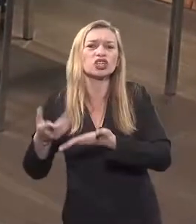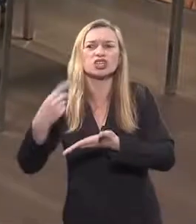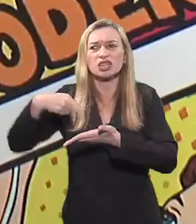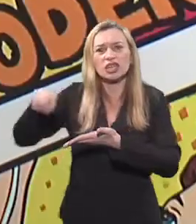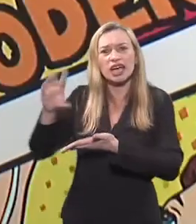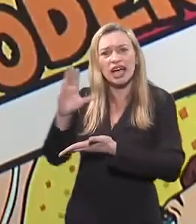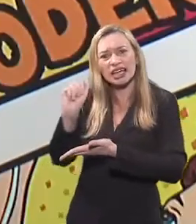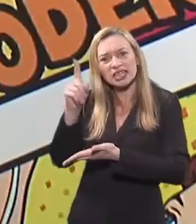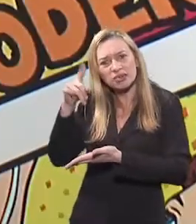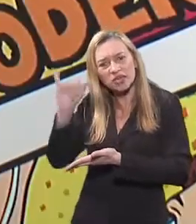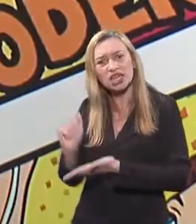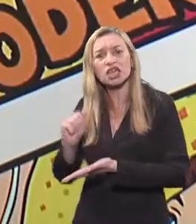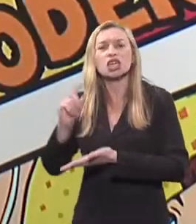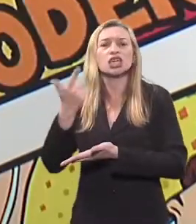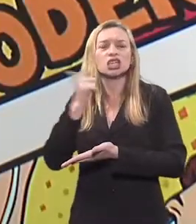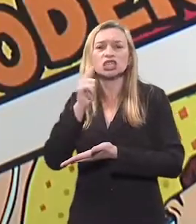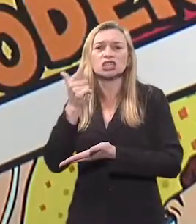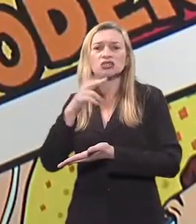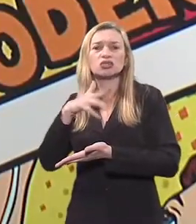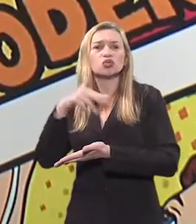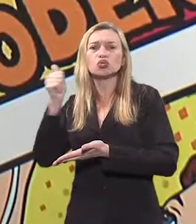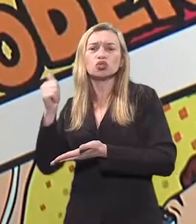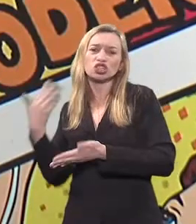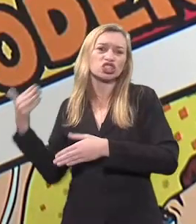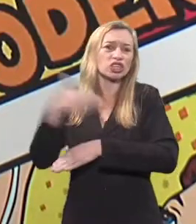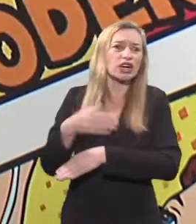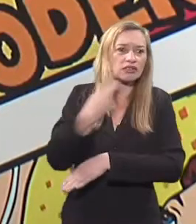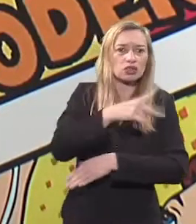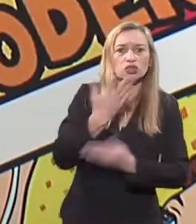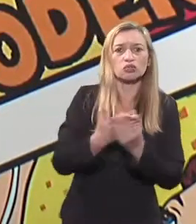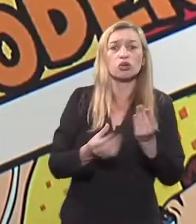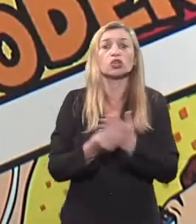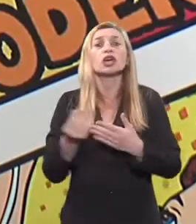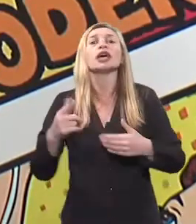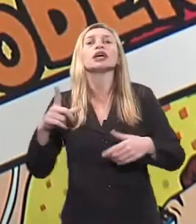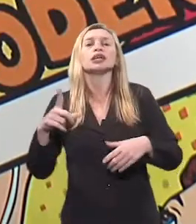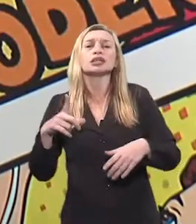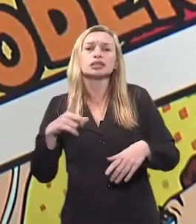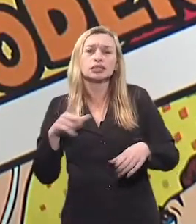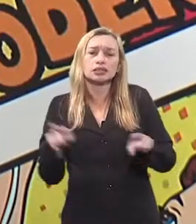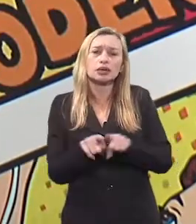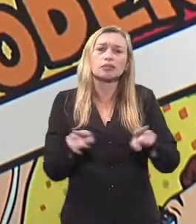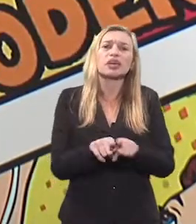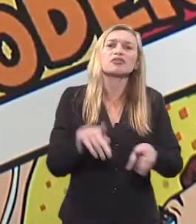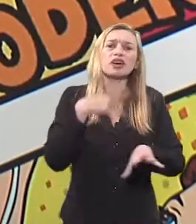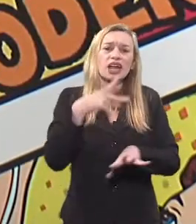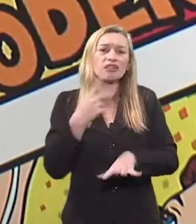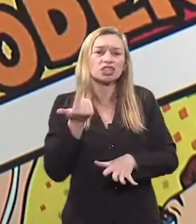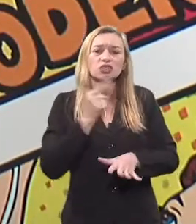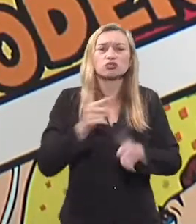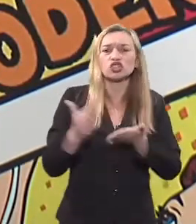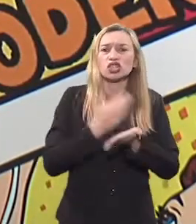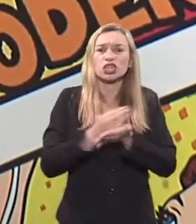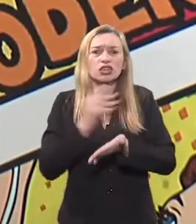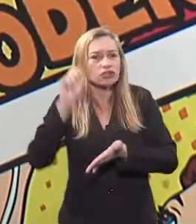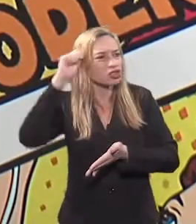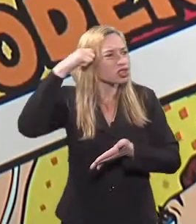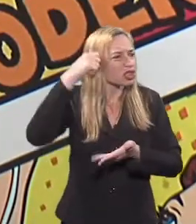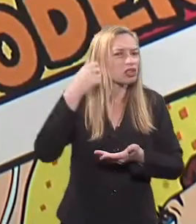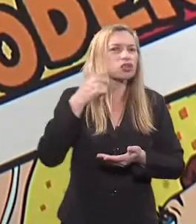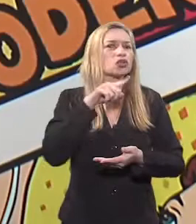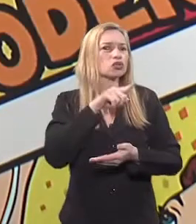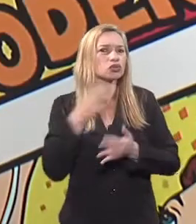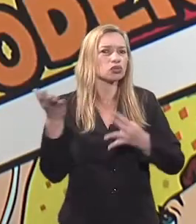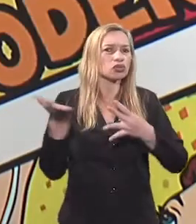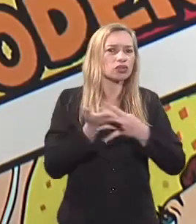convites iriam para a academia e não chegavam nunca a vocês, né? E que existia até a questão de dizer que não existia uma literatura negra.